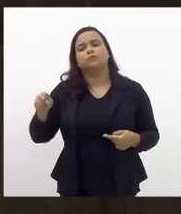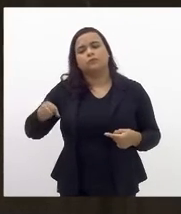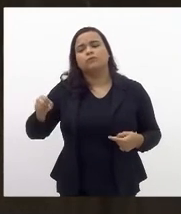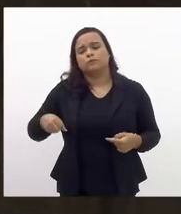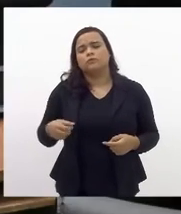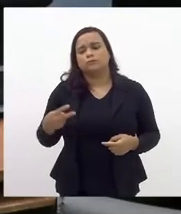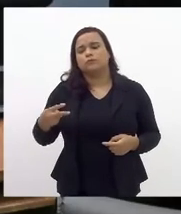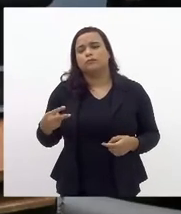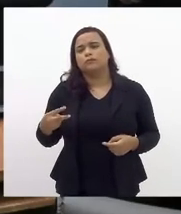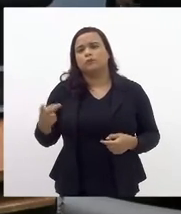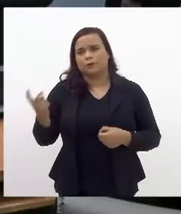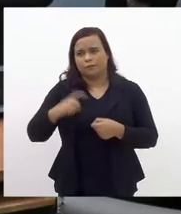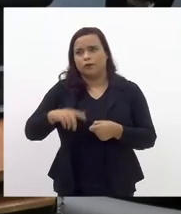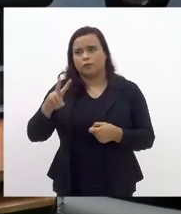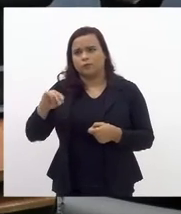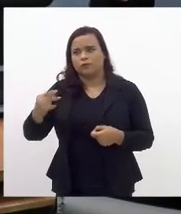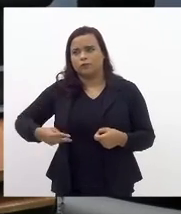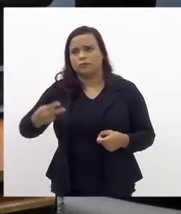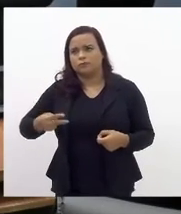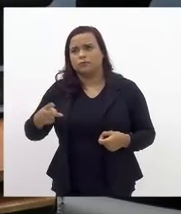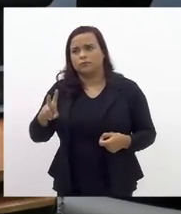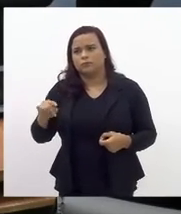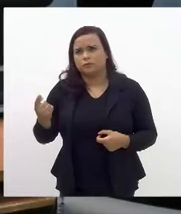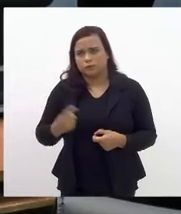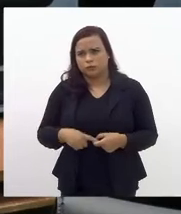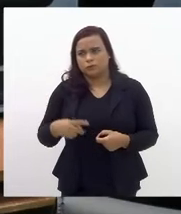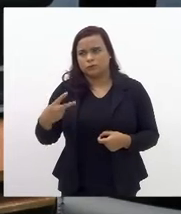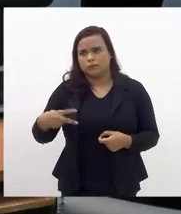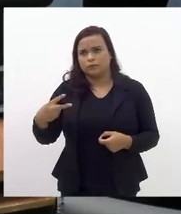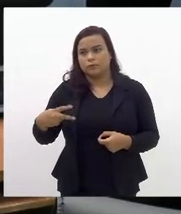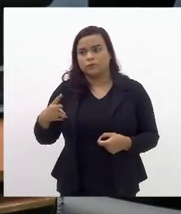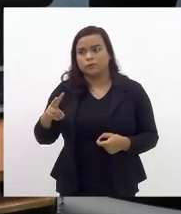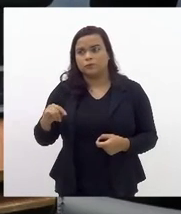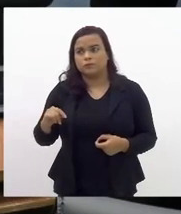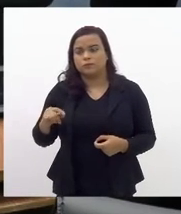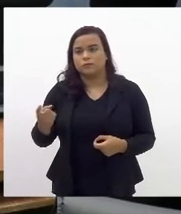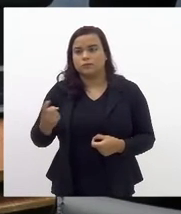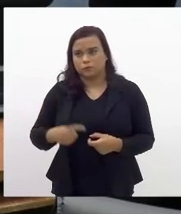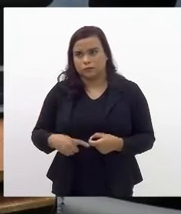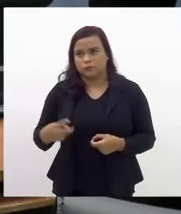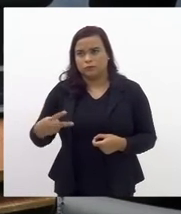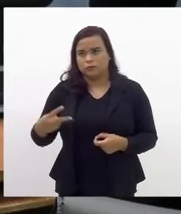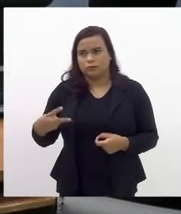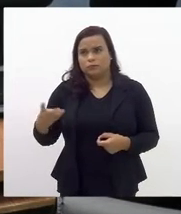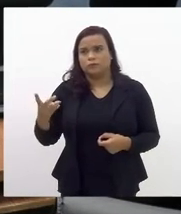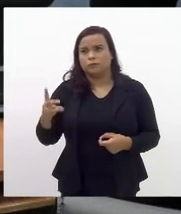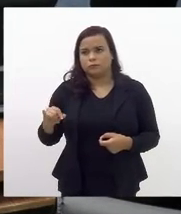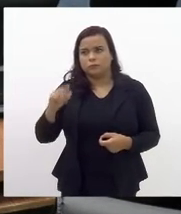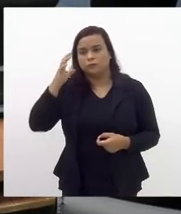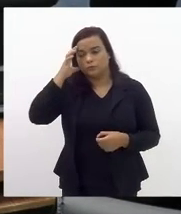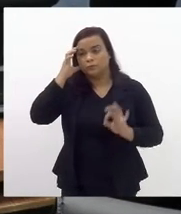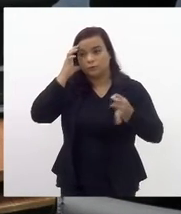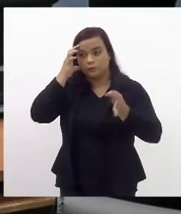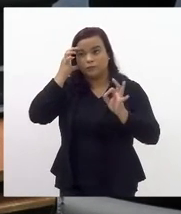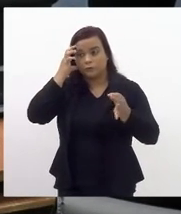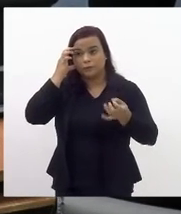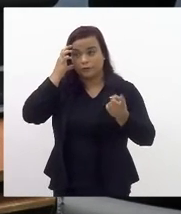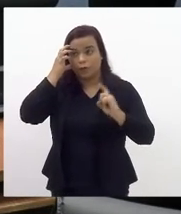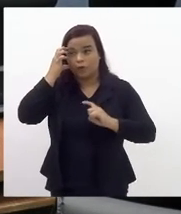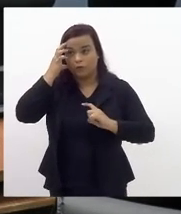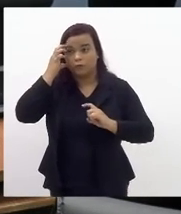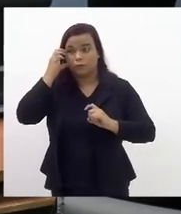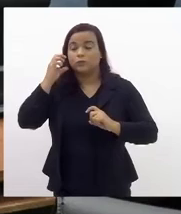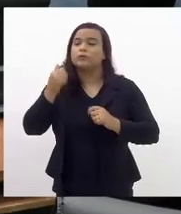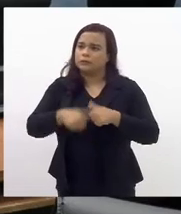Isso. Tá. Vai voltar em segunda, senhora presidente? O projeto... Volta em segunda? Volta em segunda. Porque veja só. Está